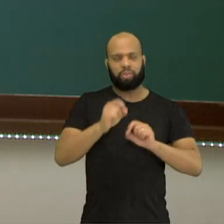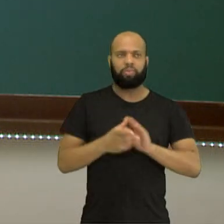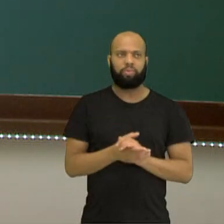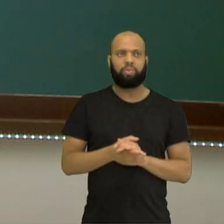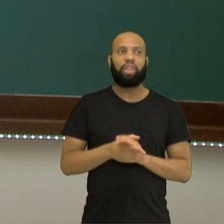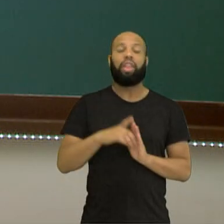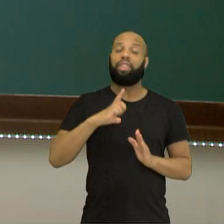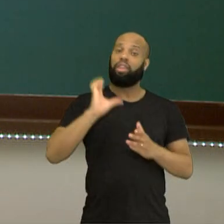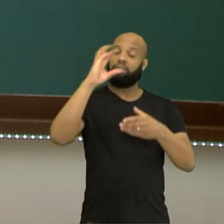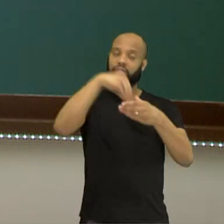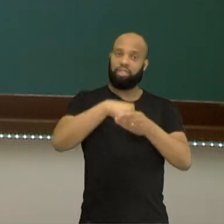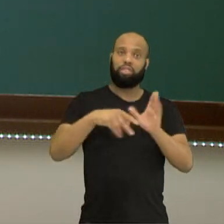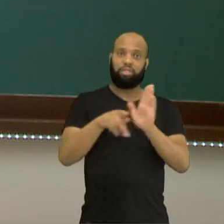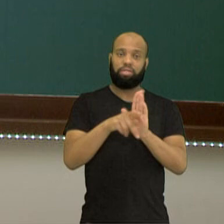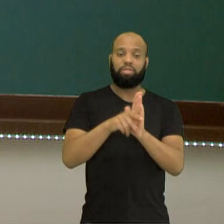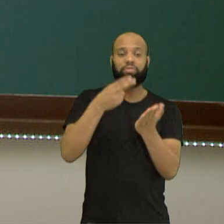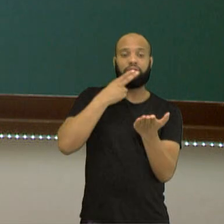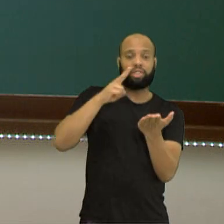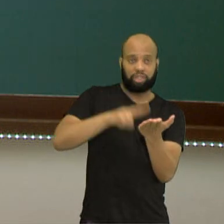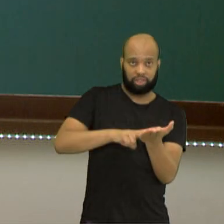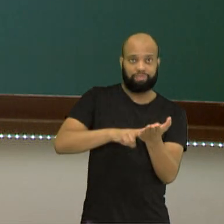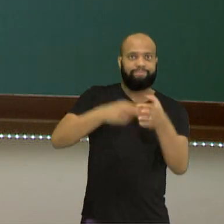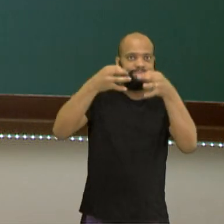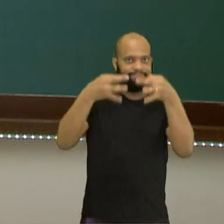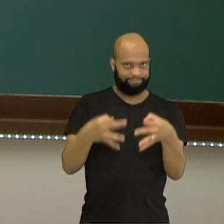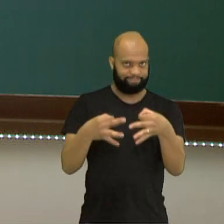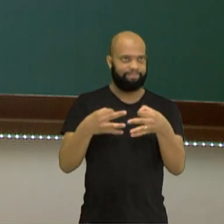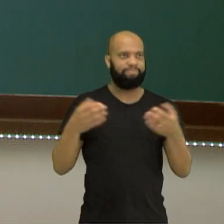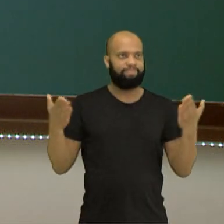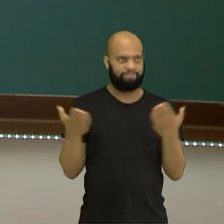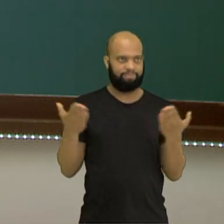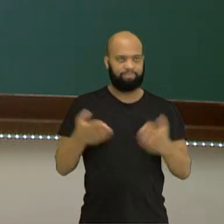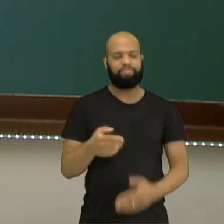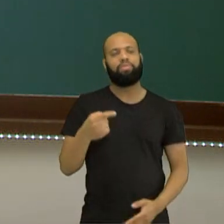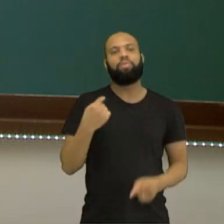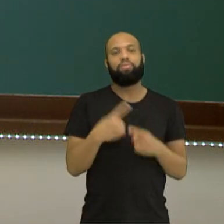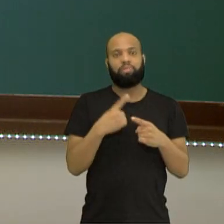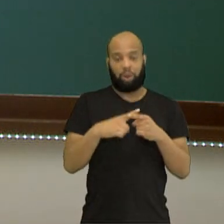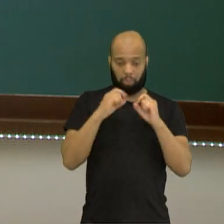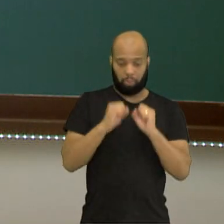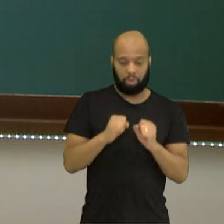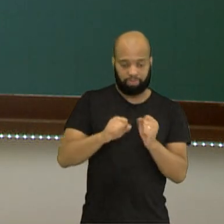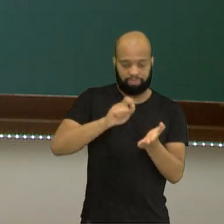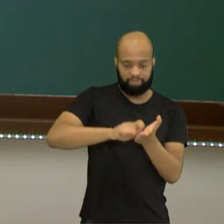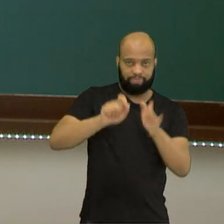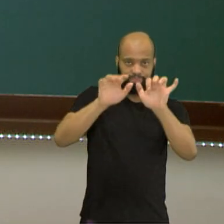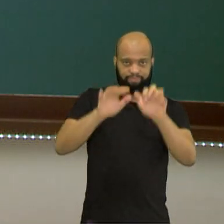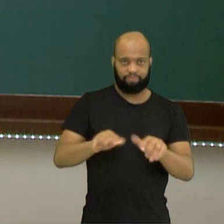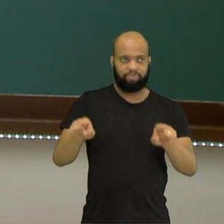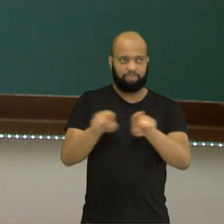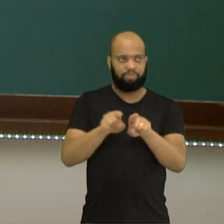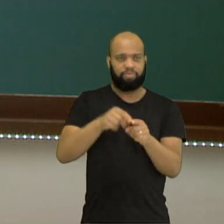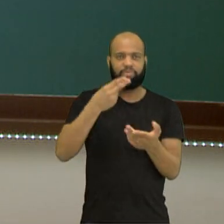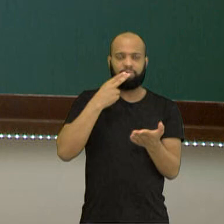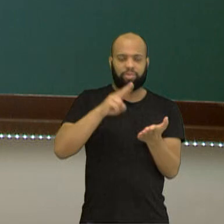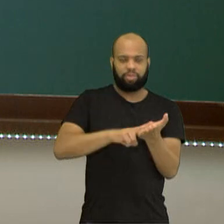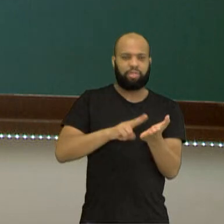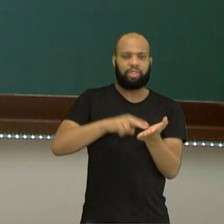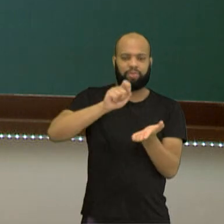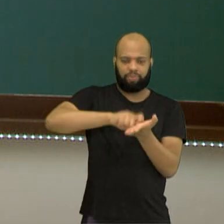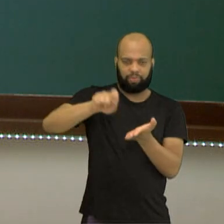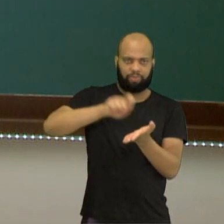constituintes efetivos de uma carta. De uma carta, porque nós podemos fazer também uma carta